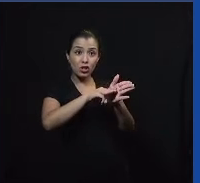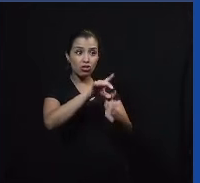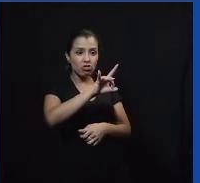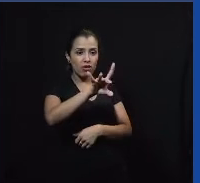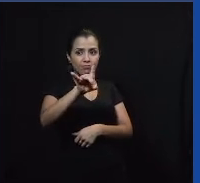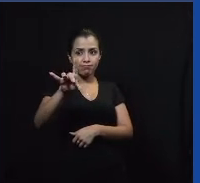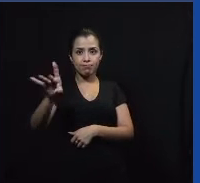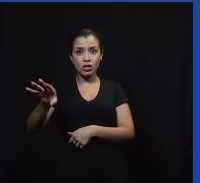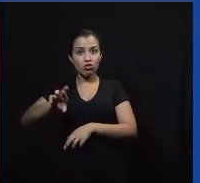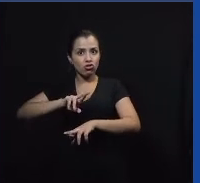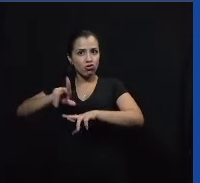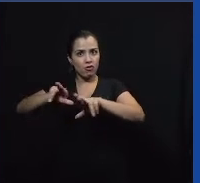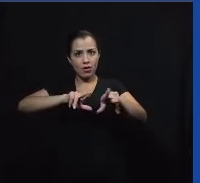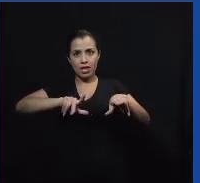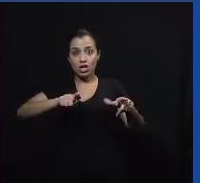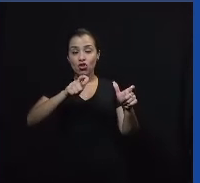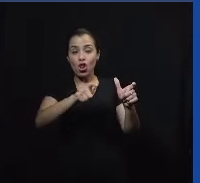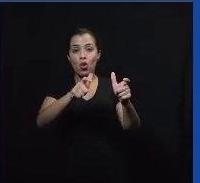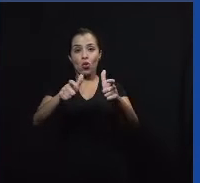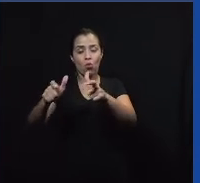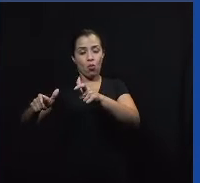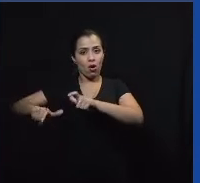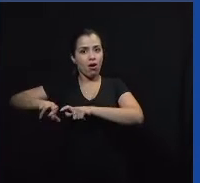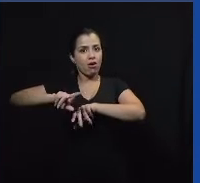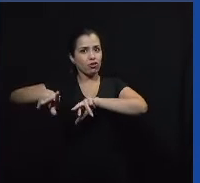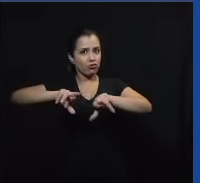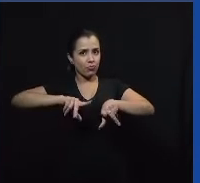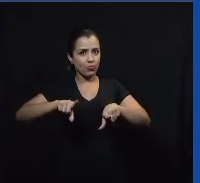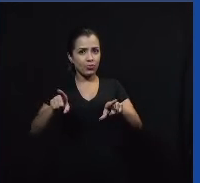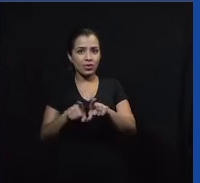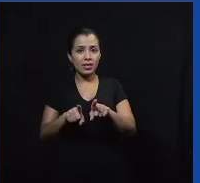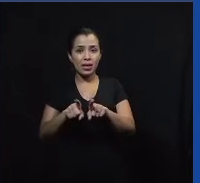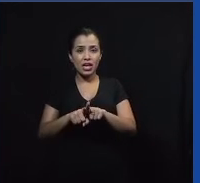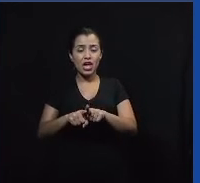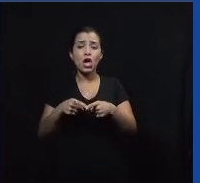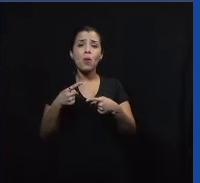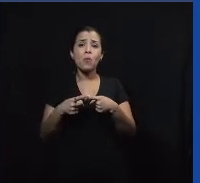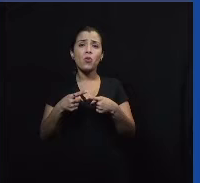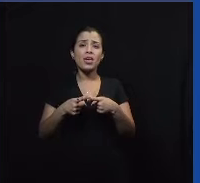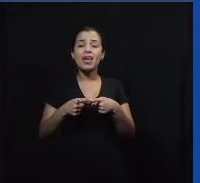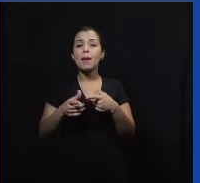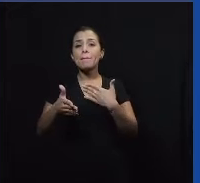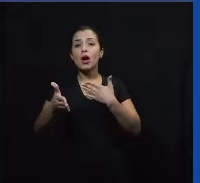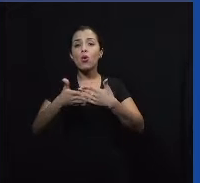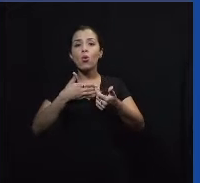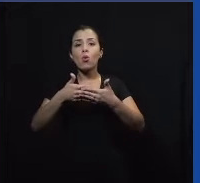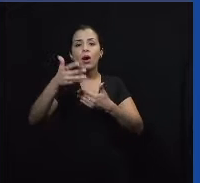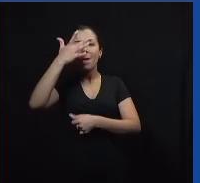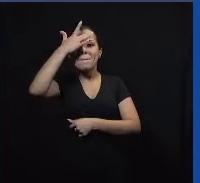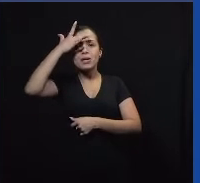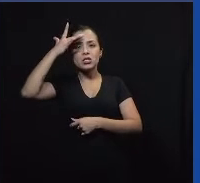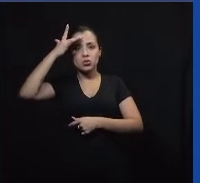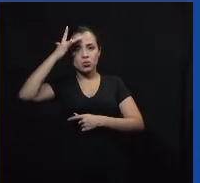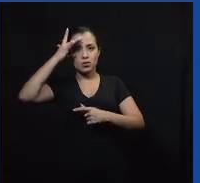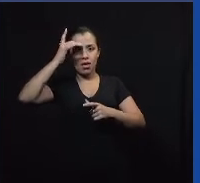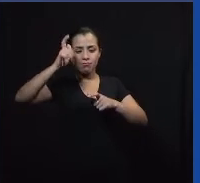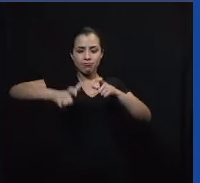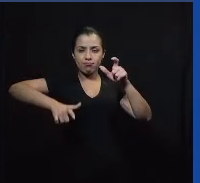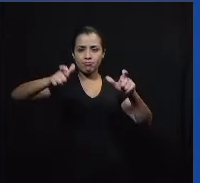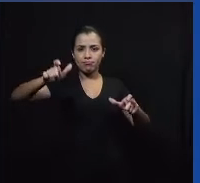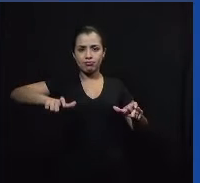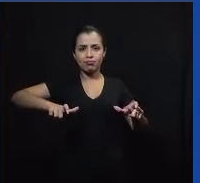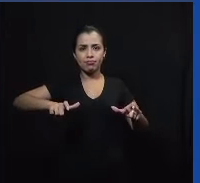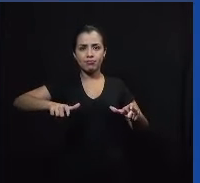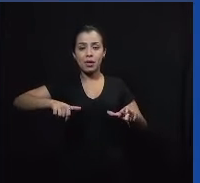territórios diferentes, para que qualquer pessoa ou qualquer cidadão pudesse sair um pouco inspirado, digamos,